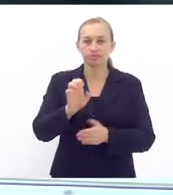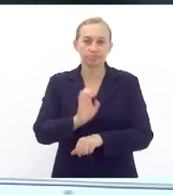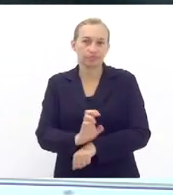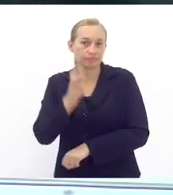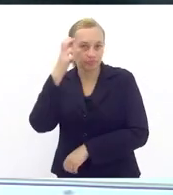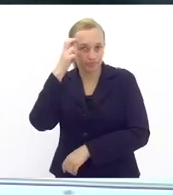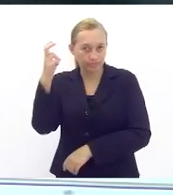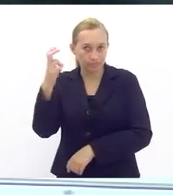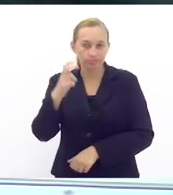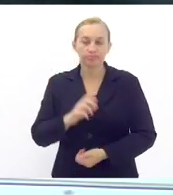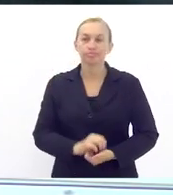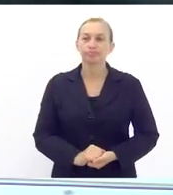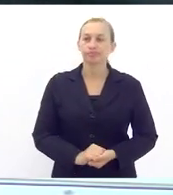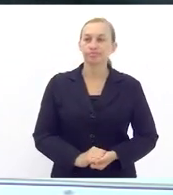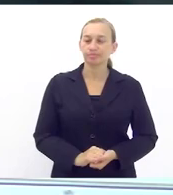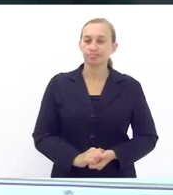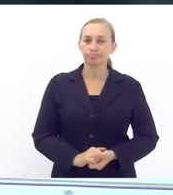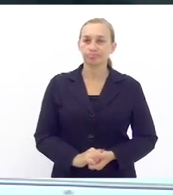Cultura